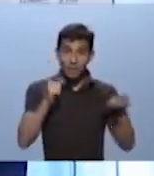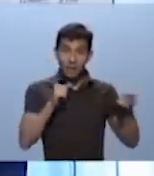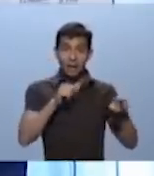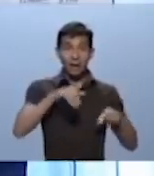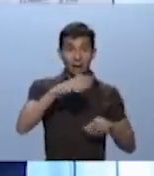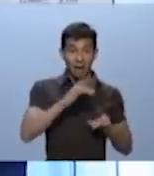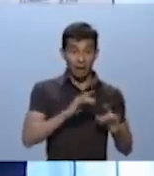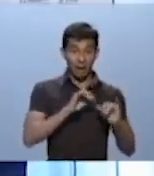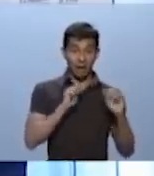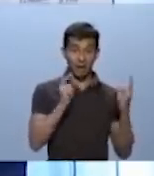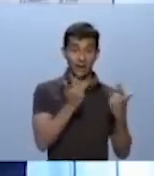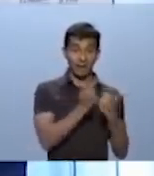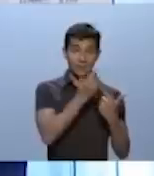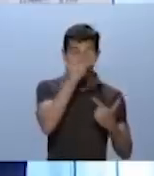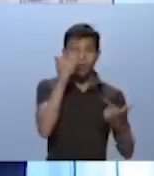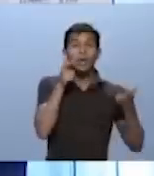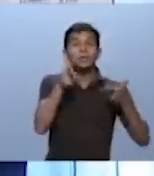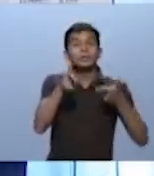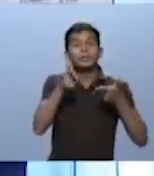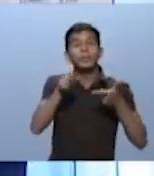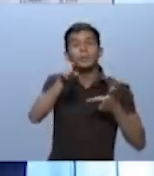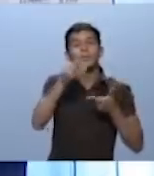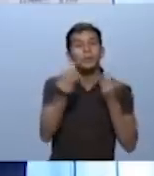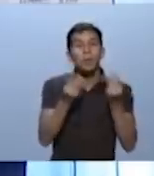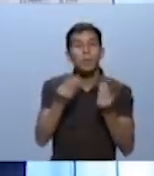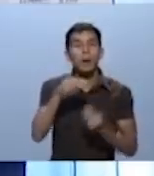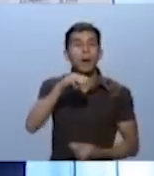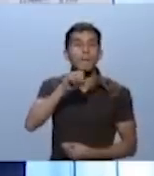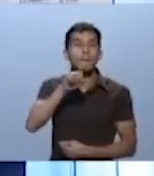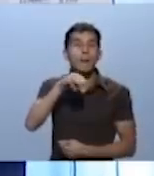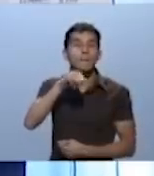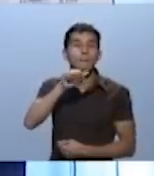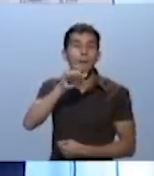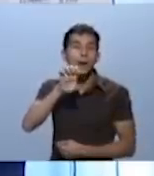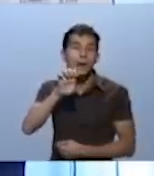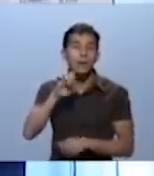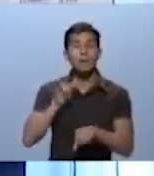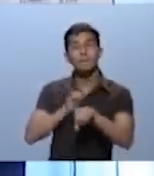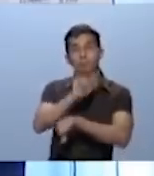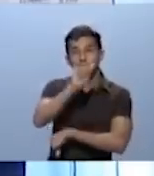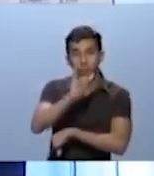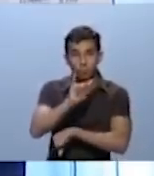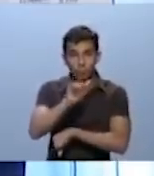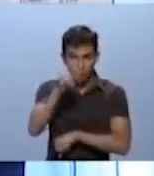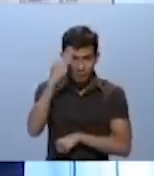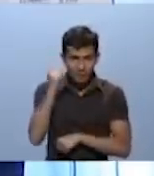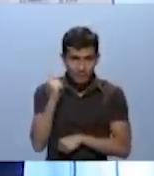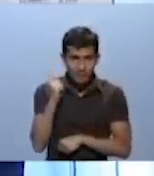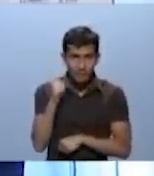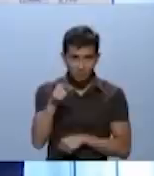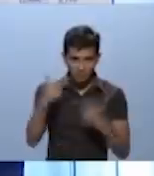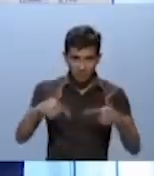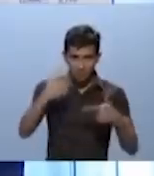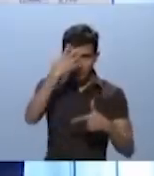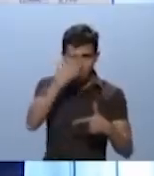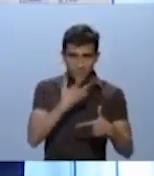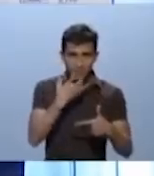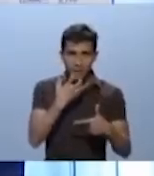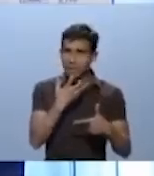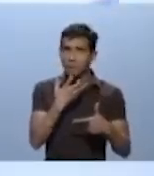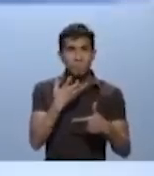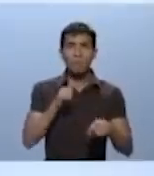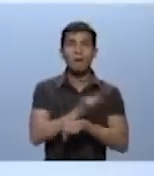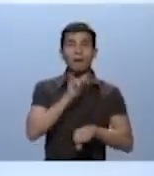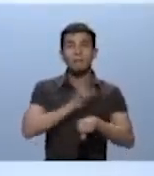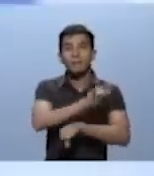falou para sua mãe que você falta no seu trabalho que você não leva a sério o seu trabalho você já fez isso não não fez a Claro que não fez se você